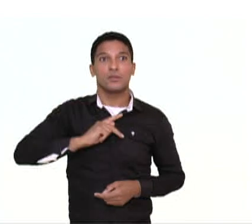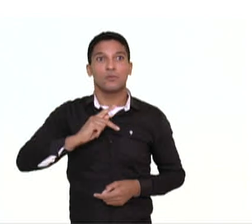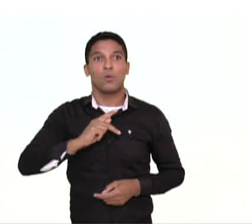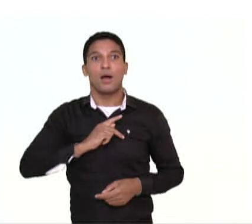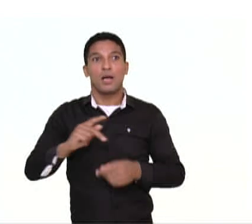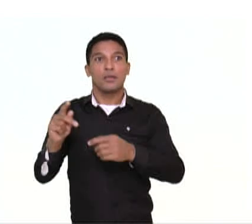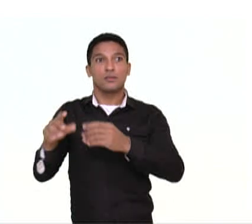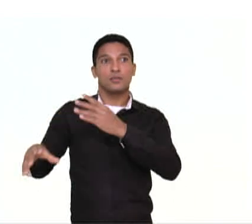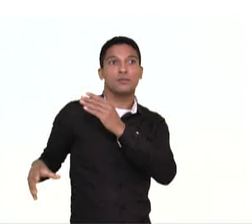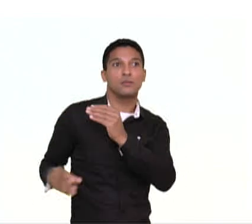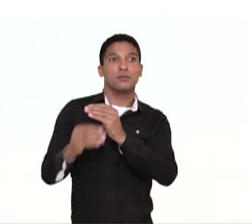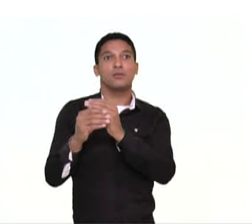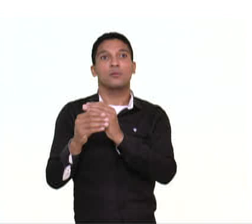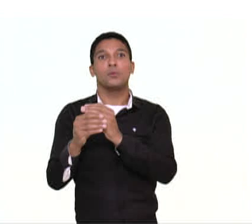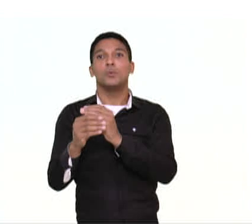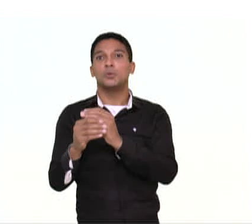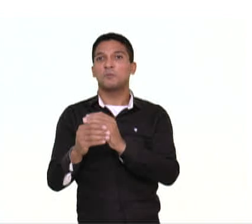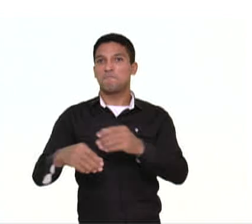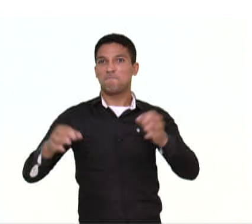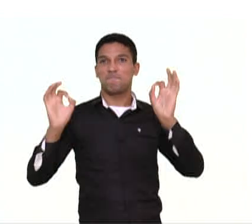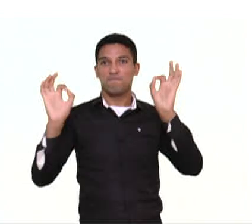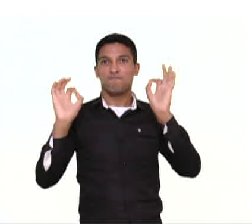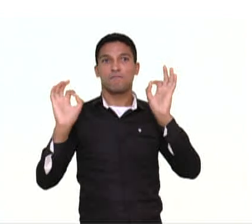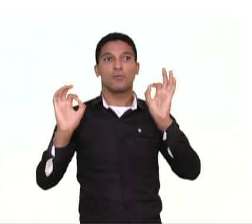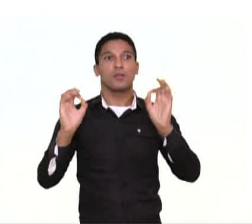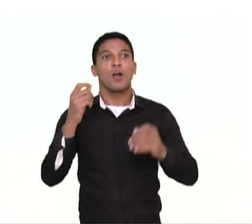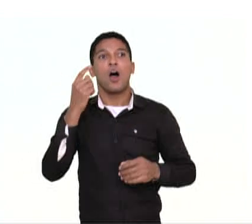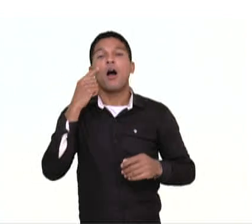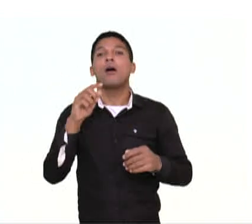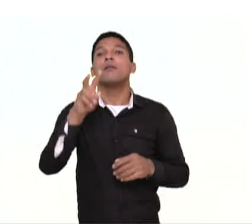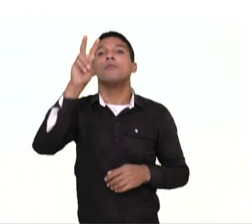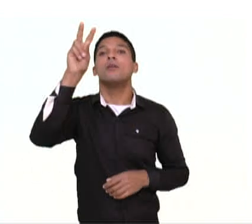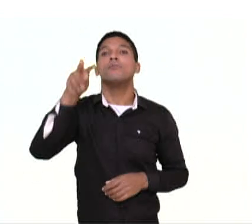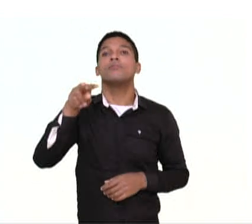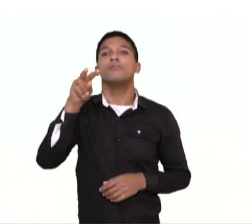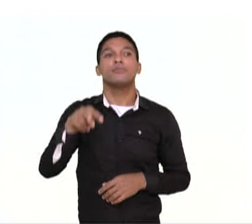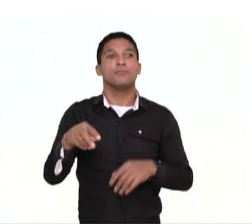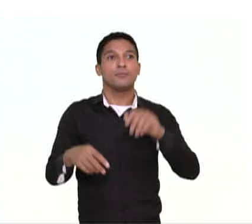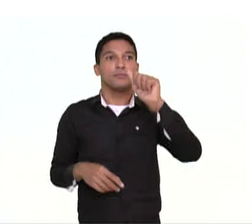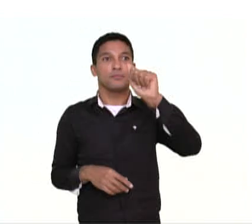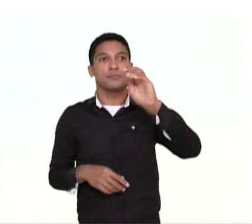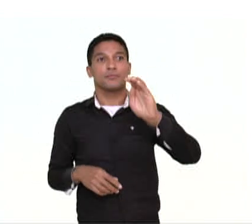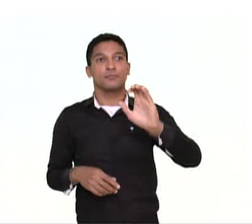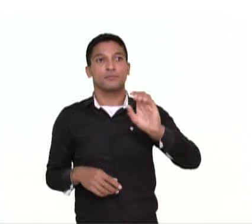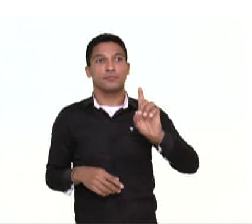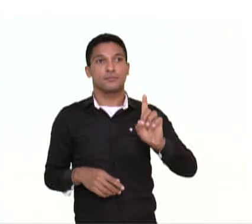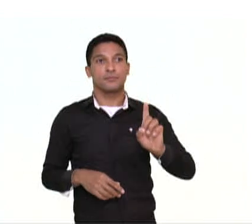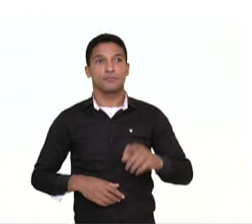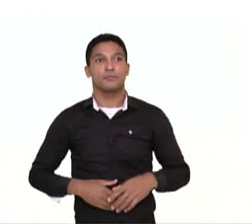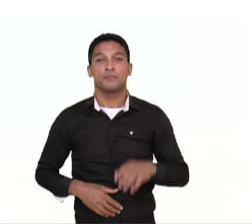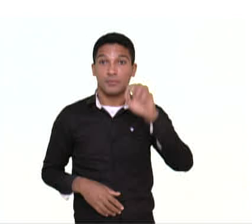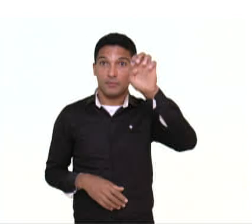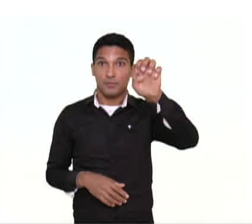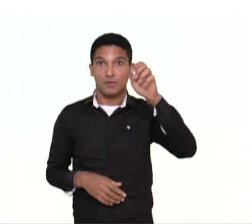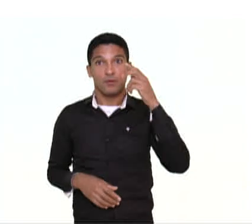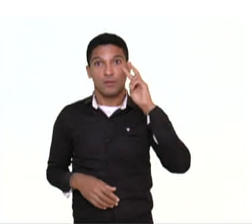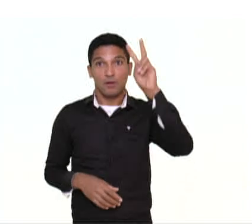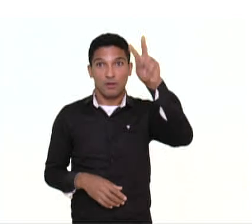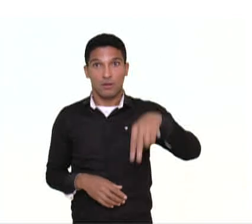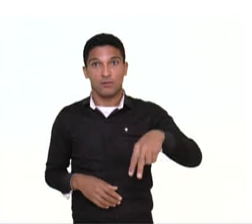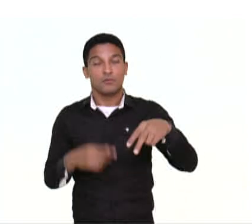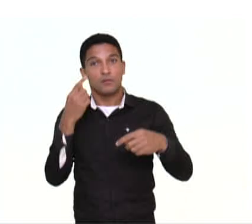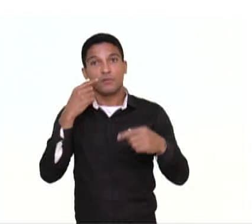e de captação de imagens. E a letra E, a última alternativa, minimizar a importância dessa ferramenta como meio